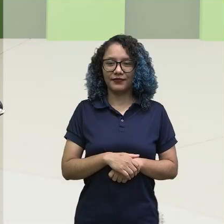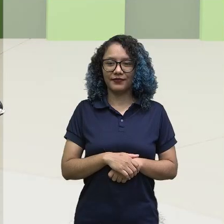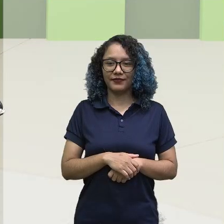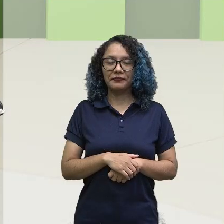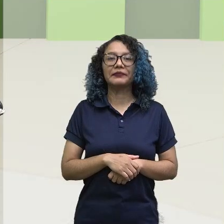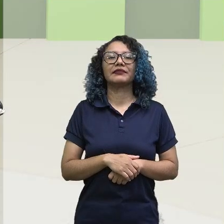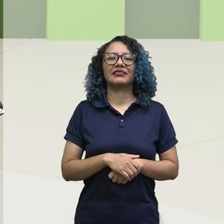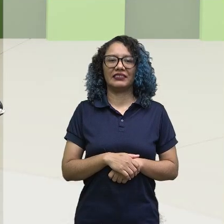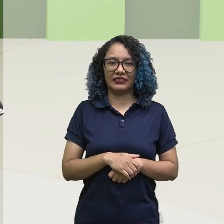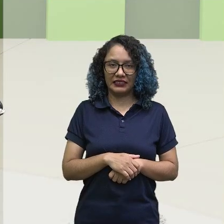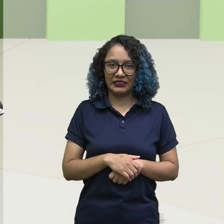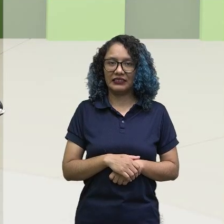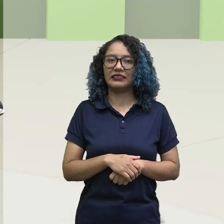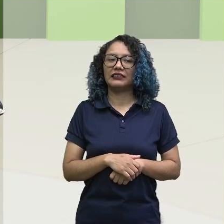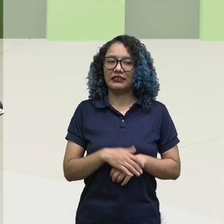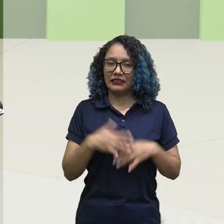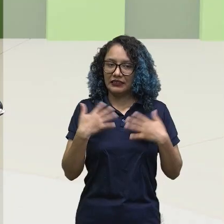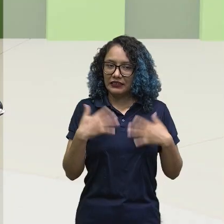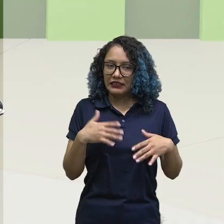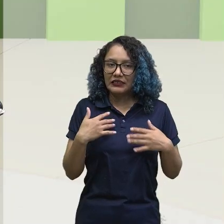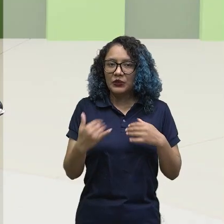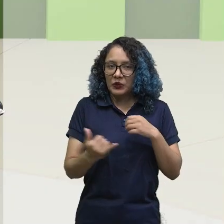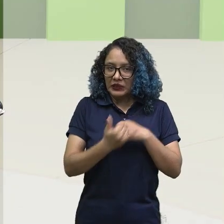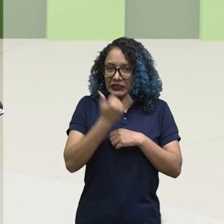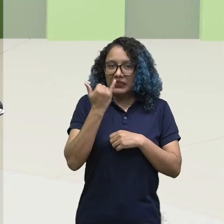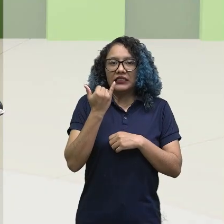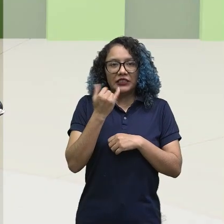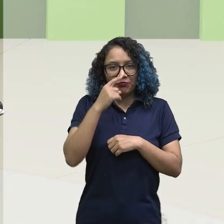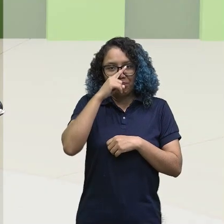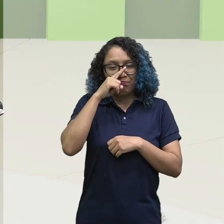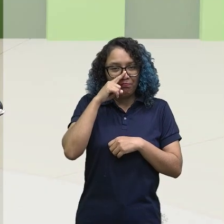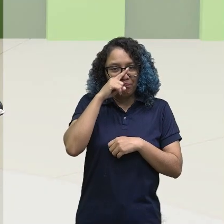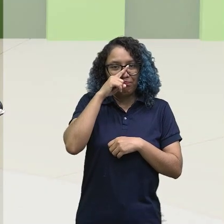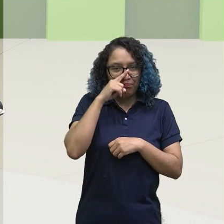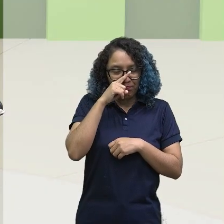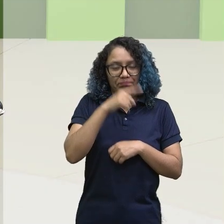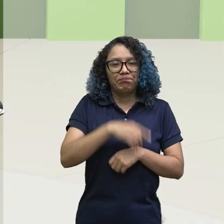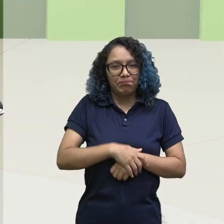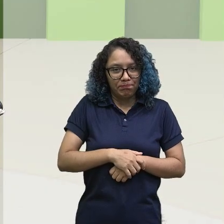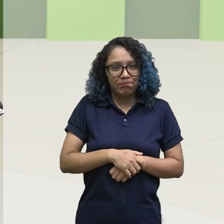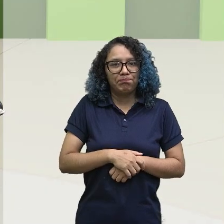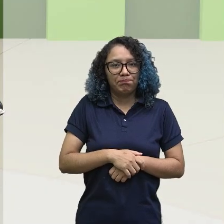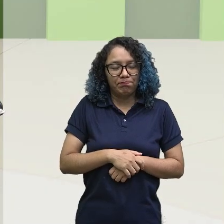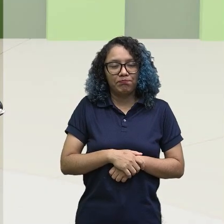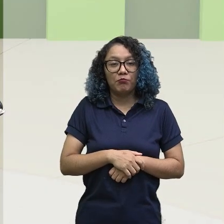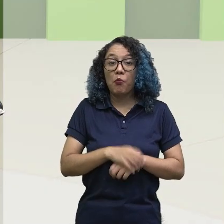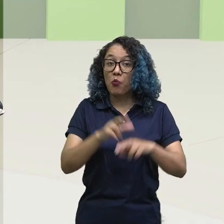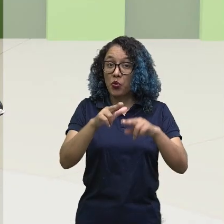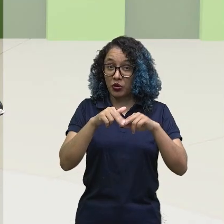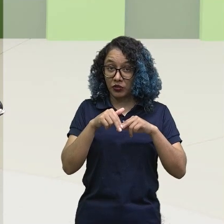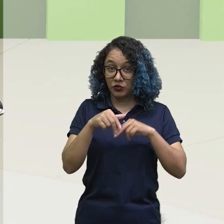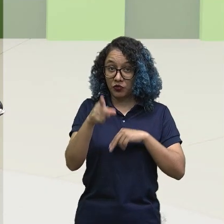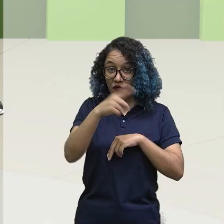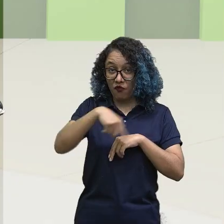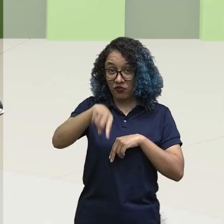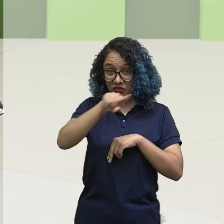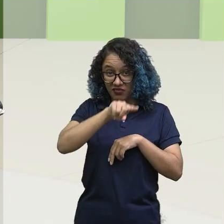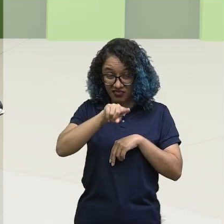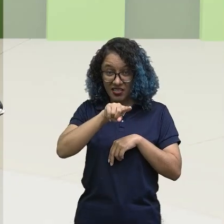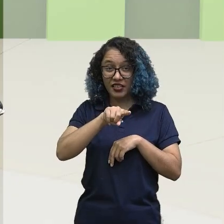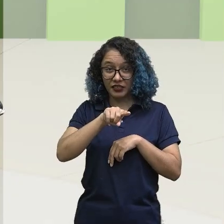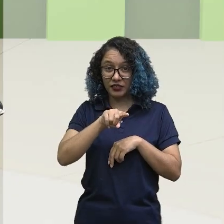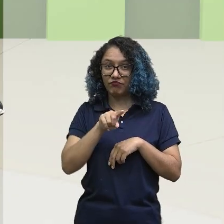Que coisa, né? Então, esse acidente realmente foi muito grave. Então, por isso que você aí na sua comunidade tem que